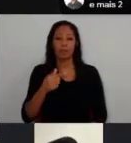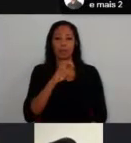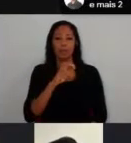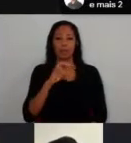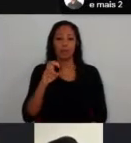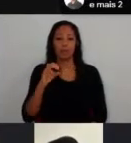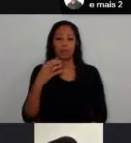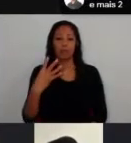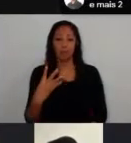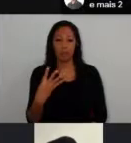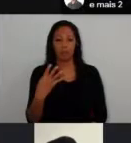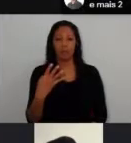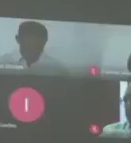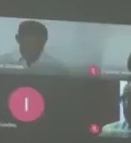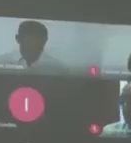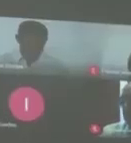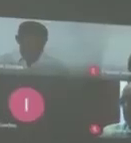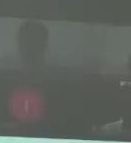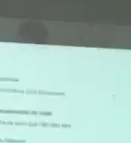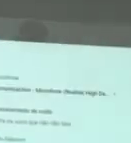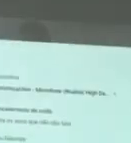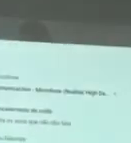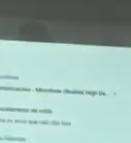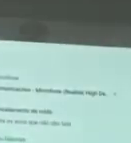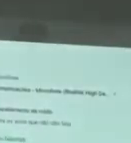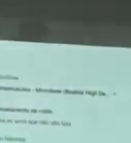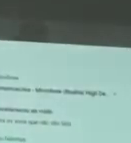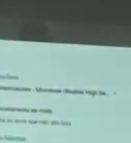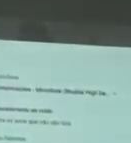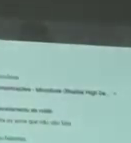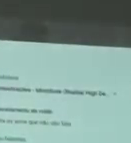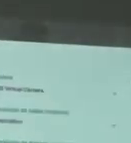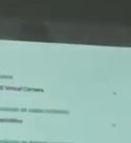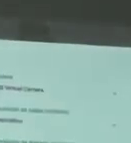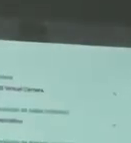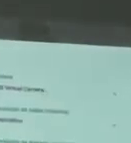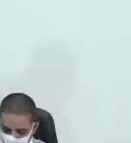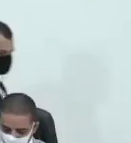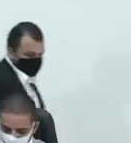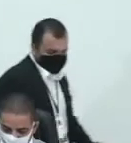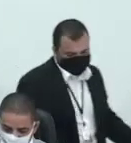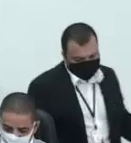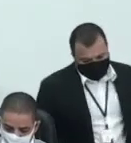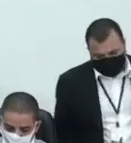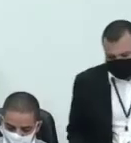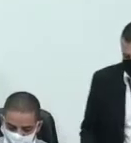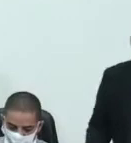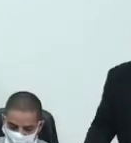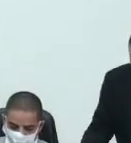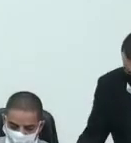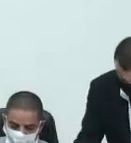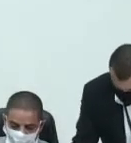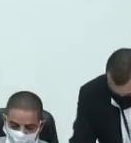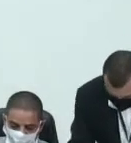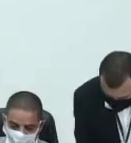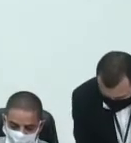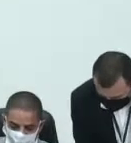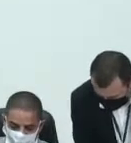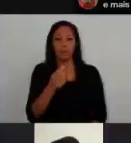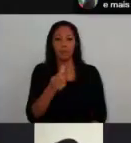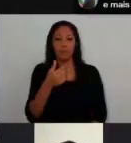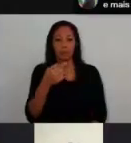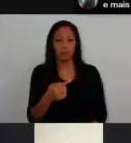da autoria da vereadora Raimunda Nilda Silva. Indicações número 549/2018 e 567/2018